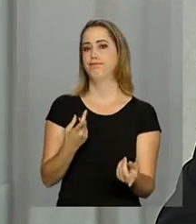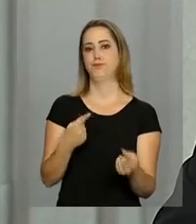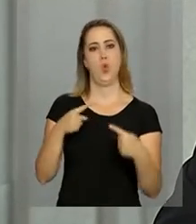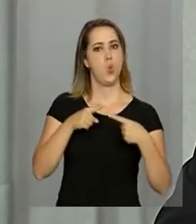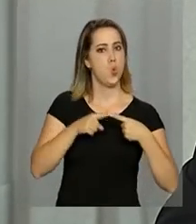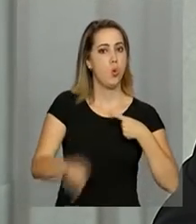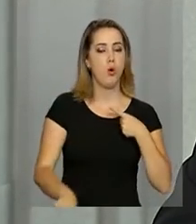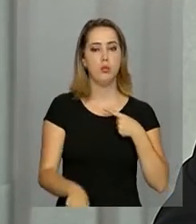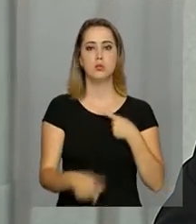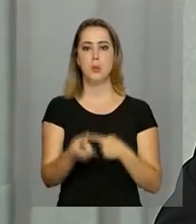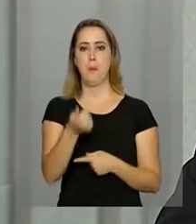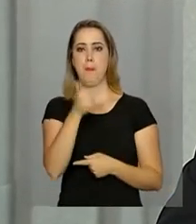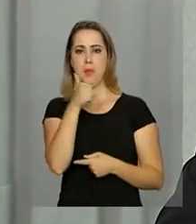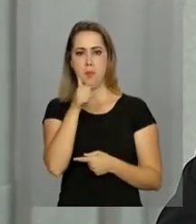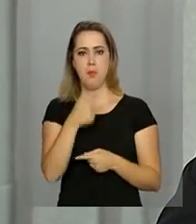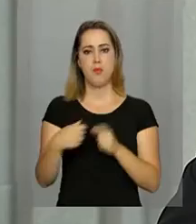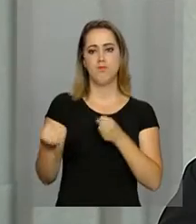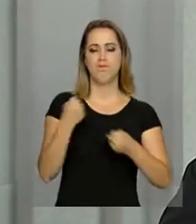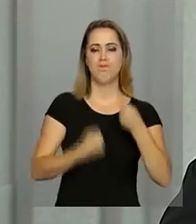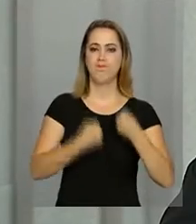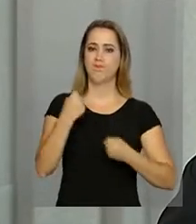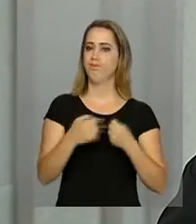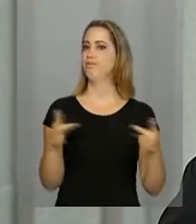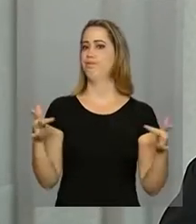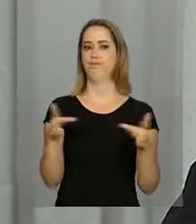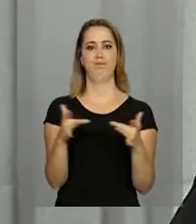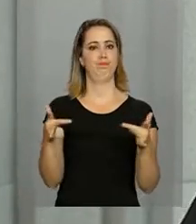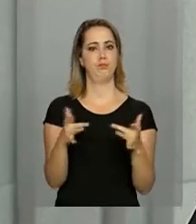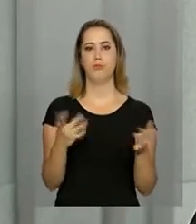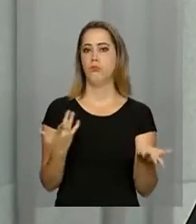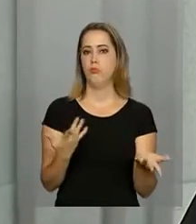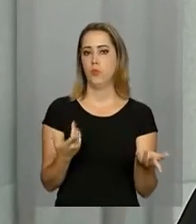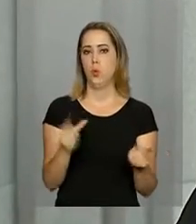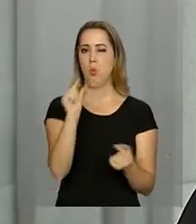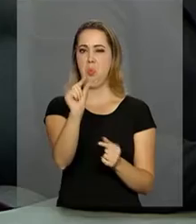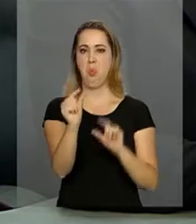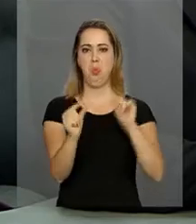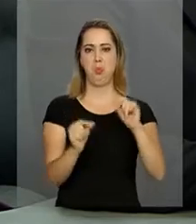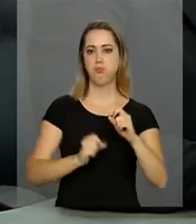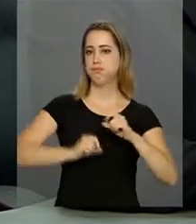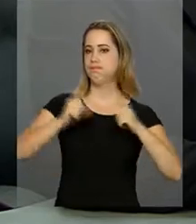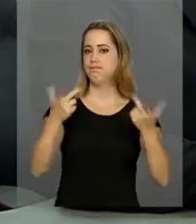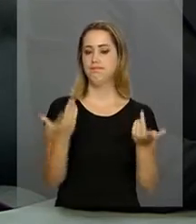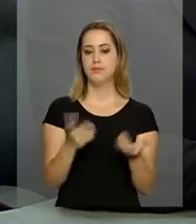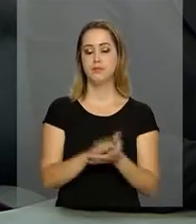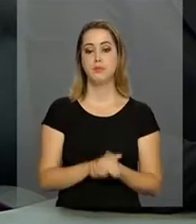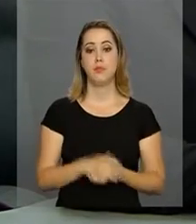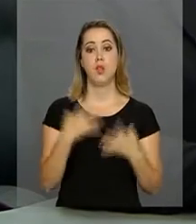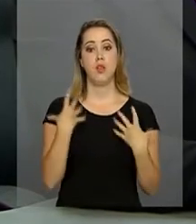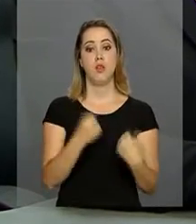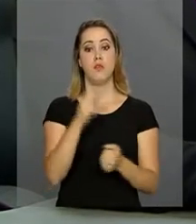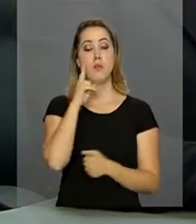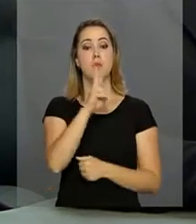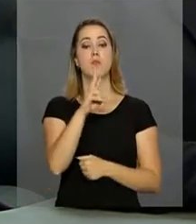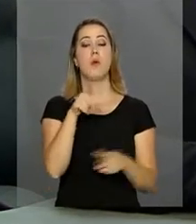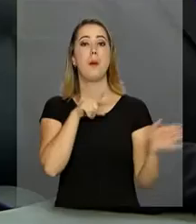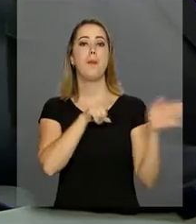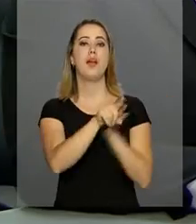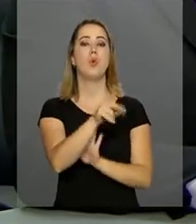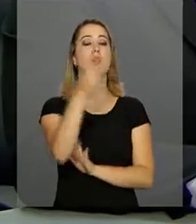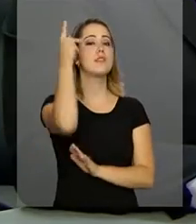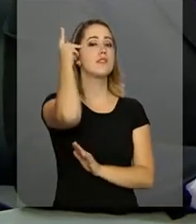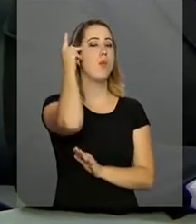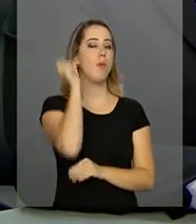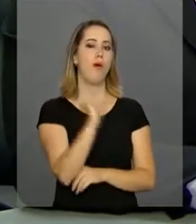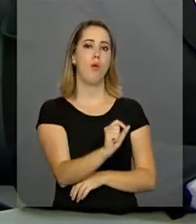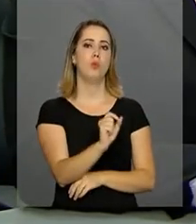que bebida e direção não combinam, não importa a quantidade. Diretor, a gente vai ouvir agora a pergunta do Juan, lá de São Paulo. A